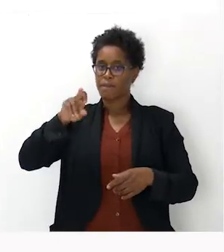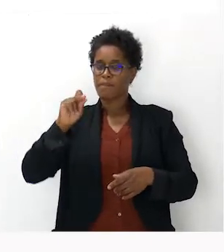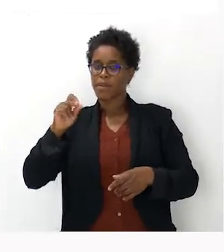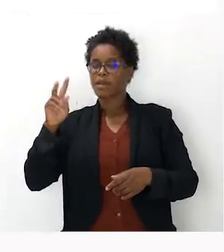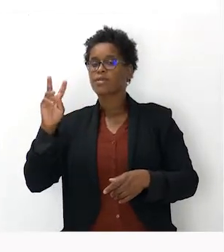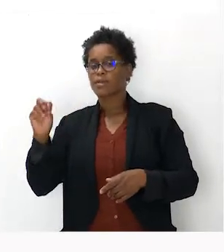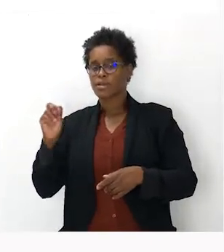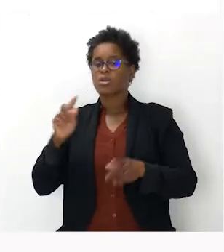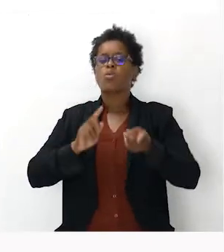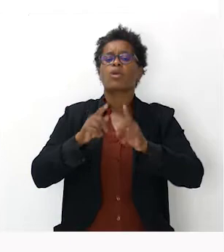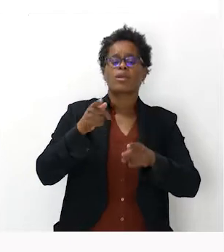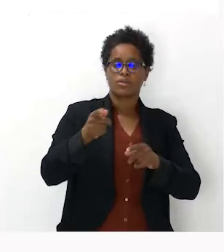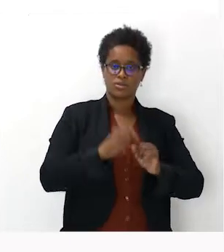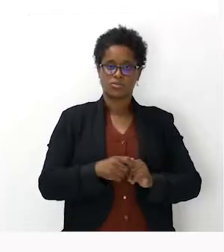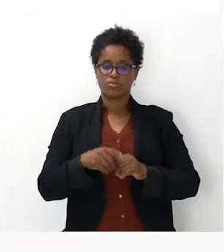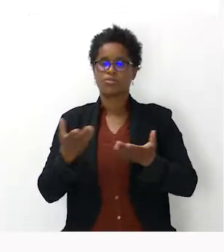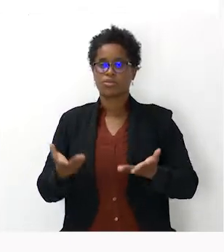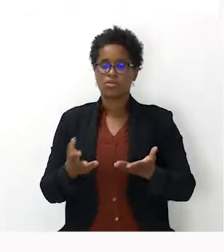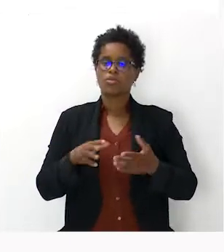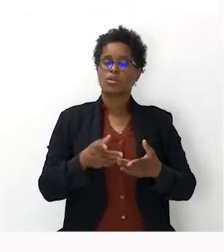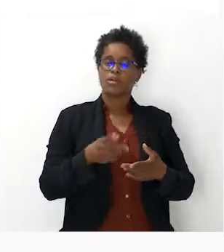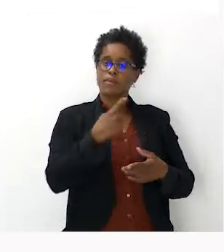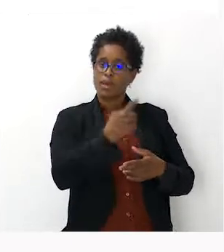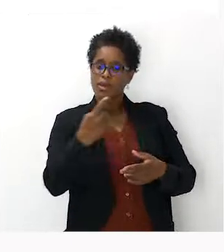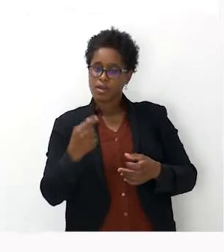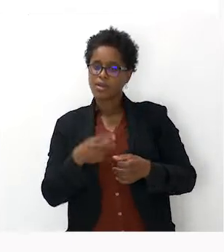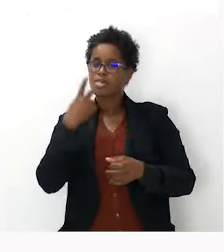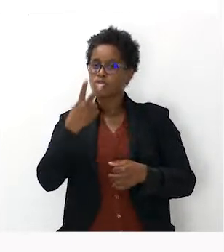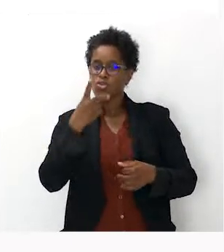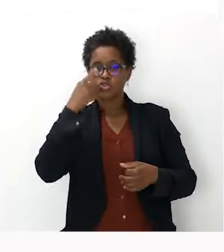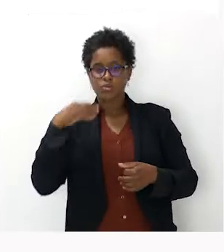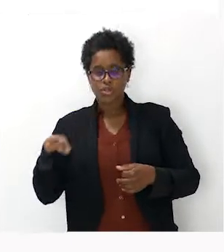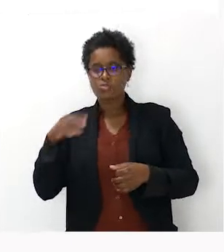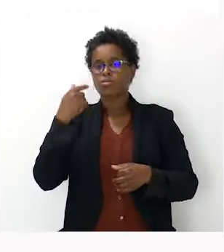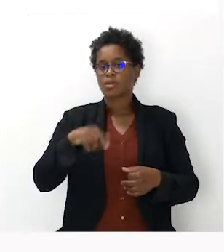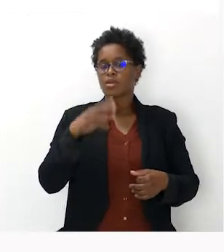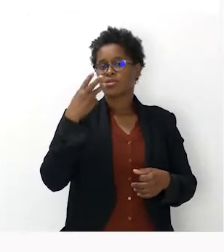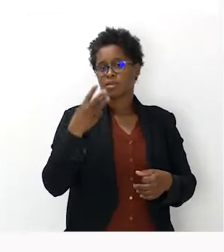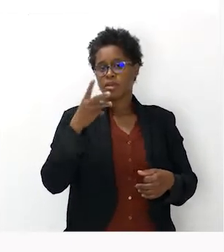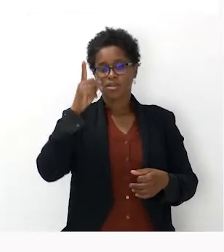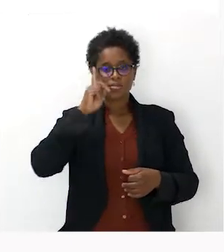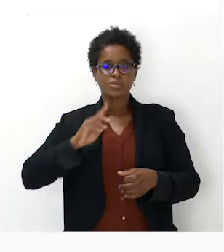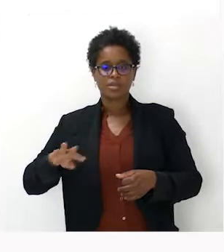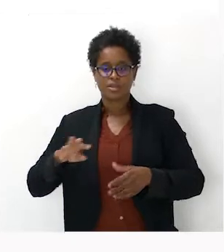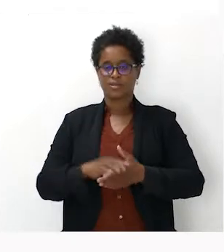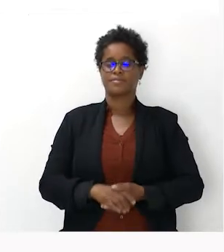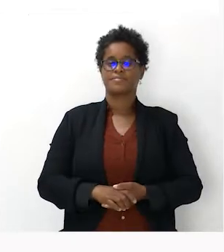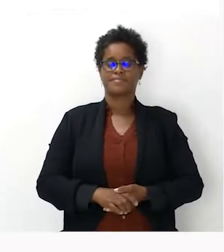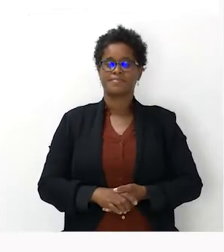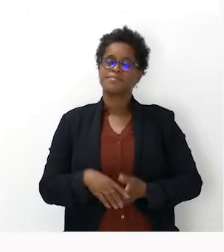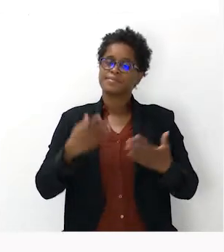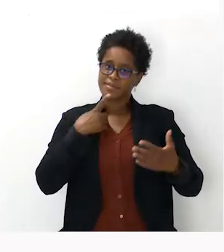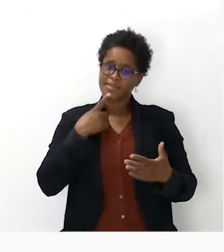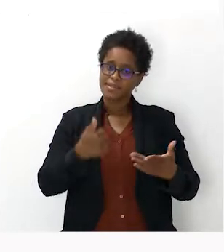é que significa? Significa que para cada 2 meninos existem 3 meninas. Certo?